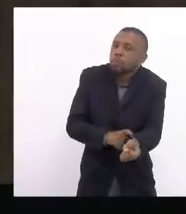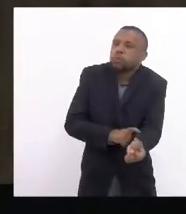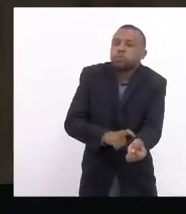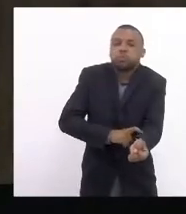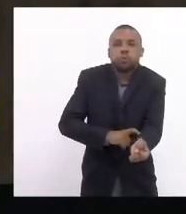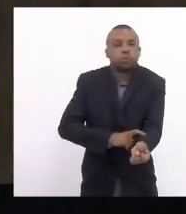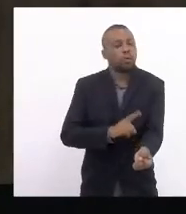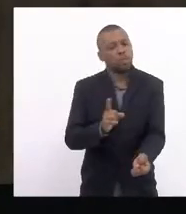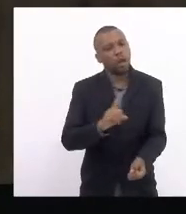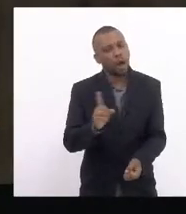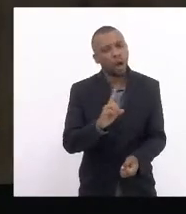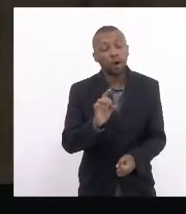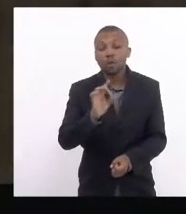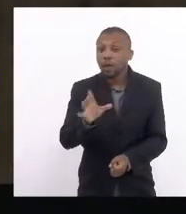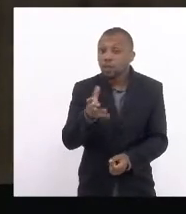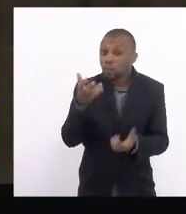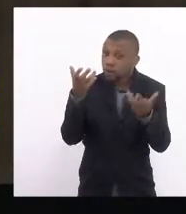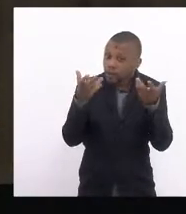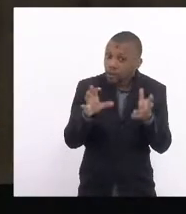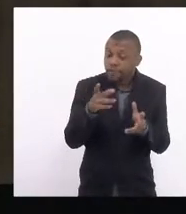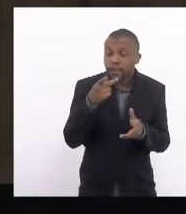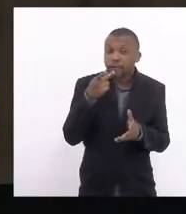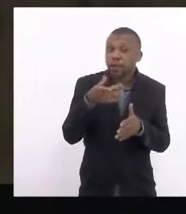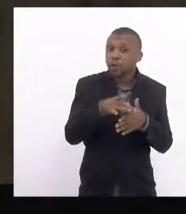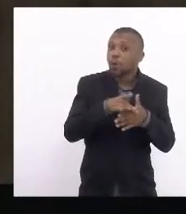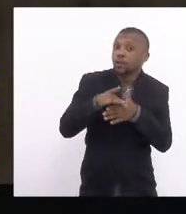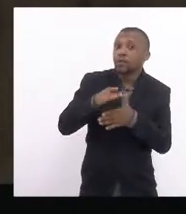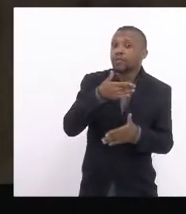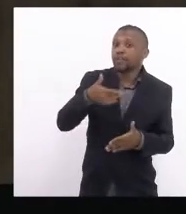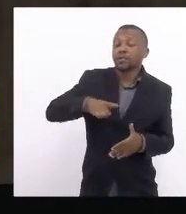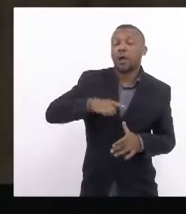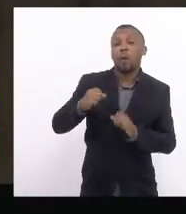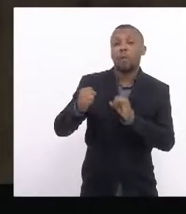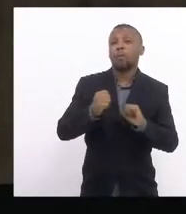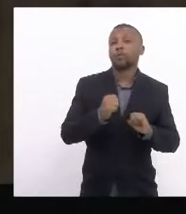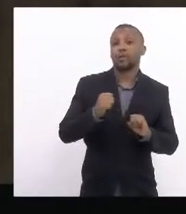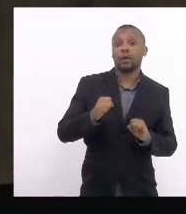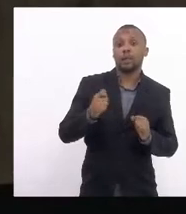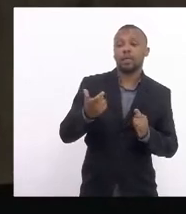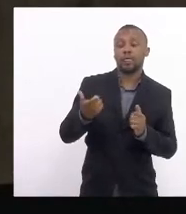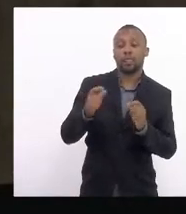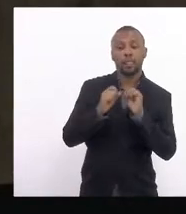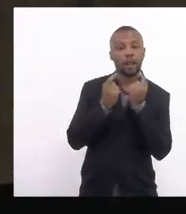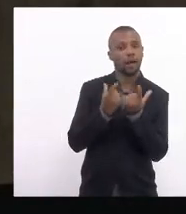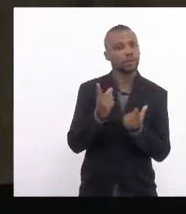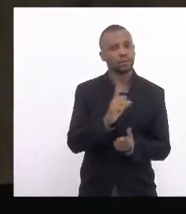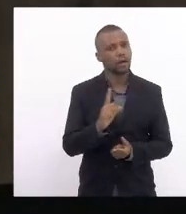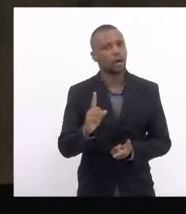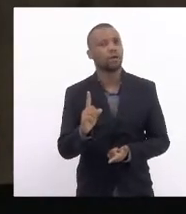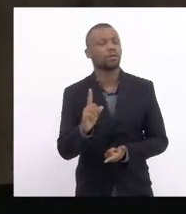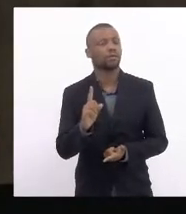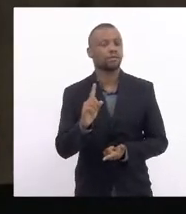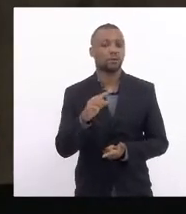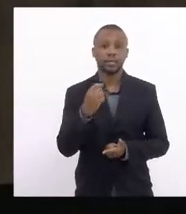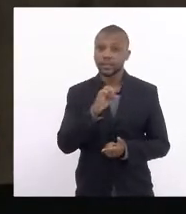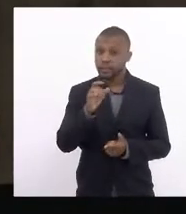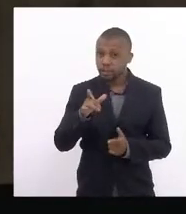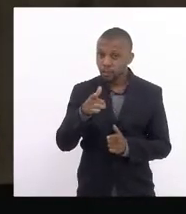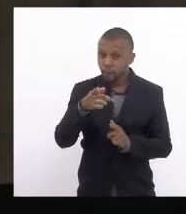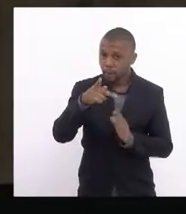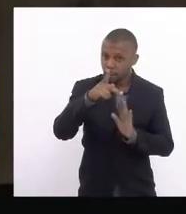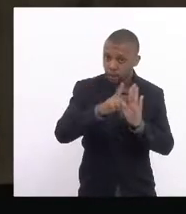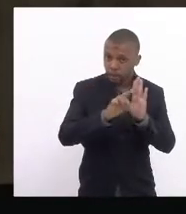quero que diga que o líder do governo tem todos os poderes na casa, quando na verdade não tem. Aqui é o parlamento, se o projeto está em pauta, vamos